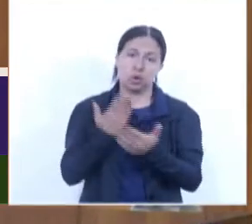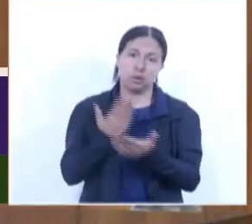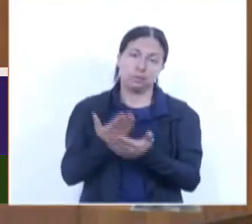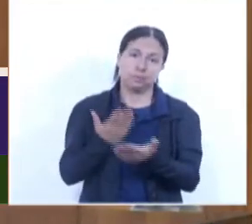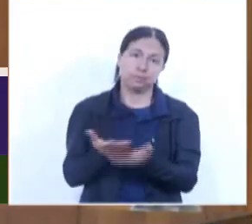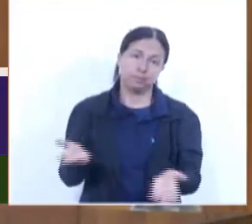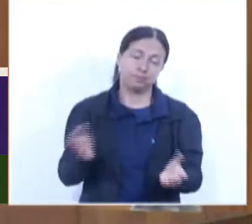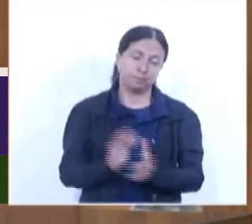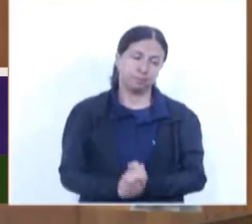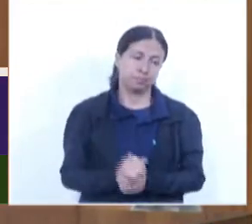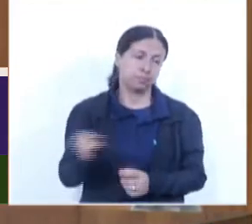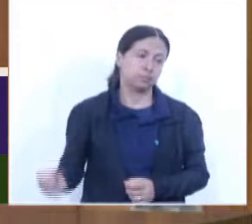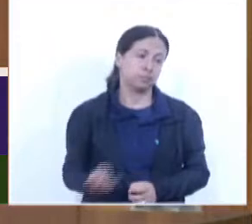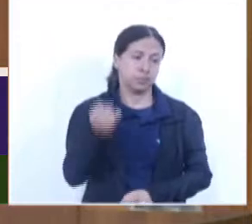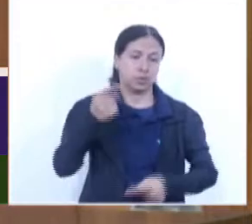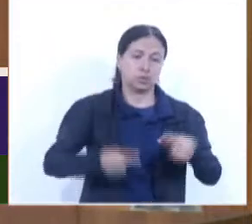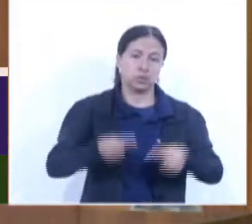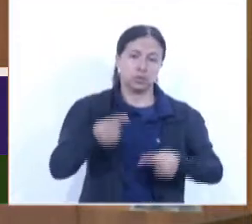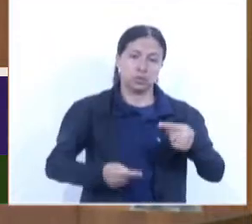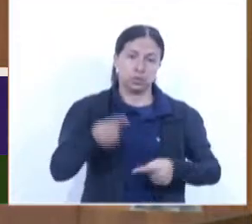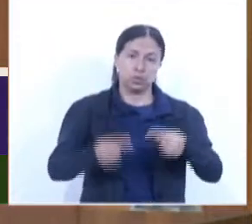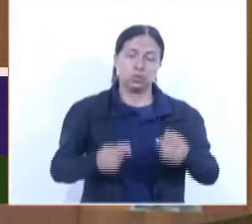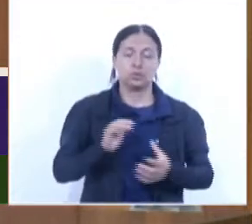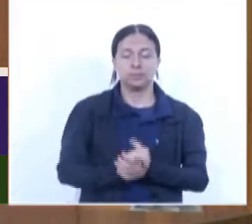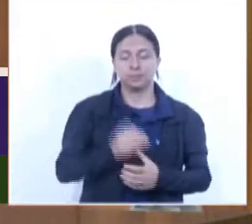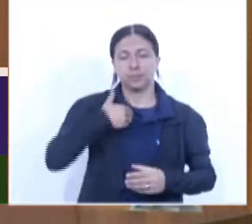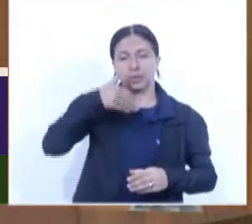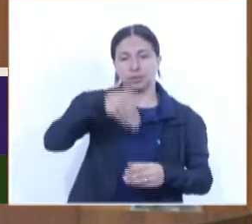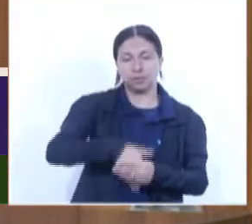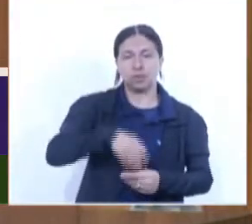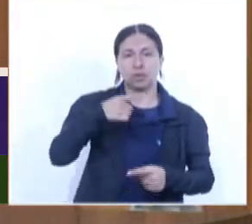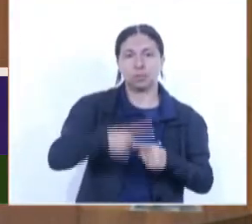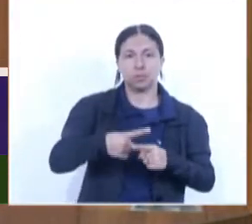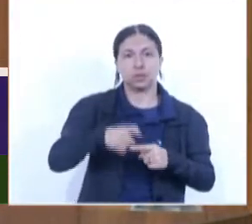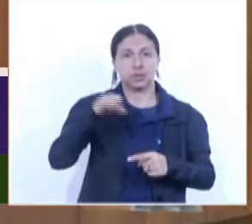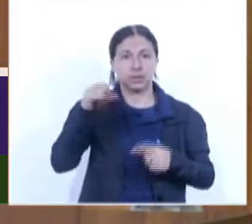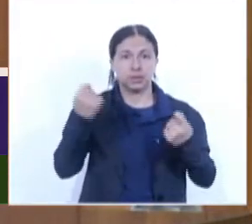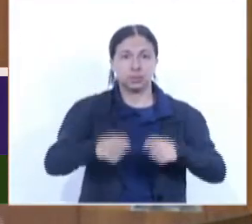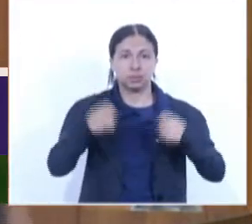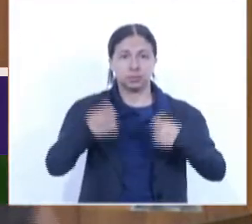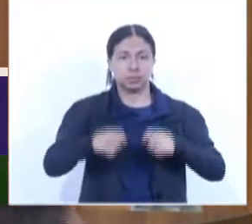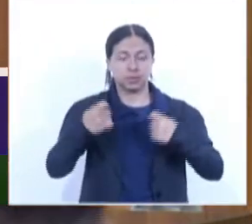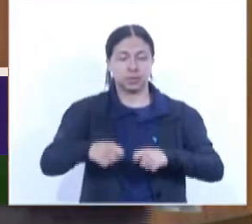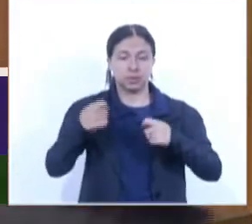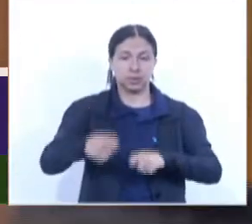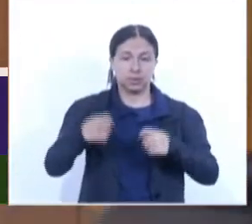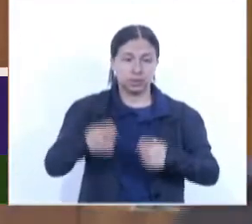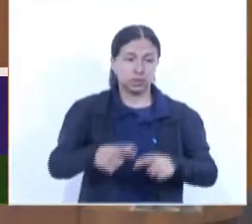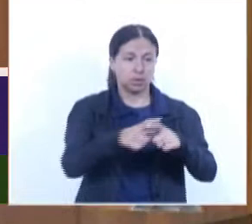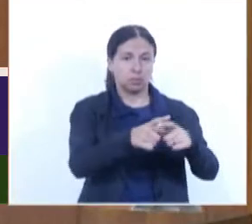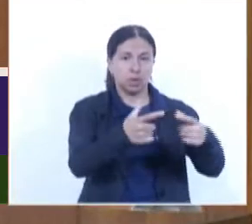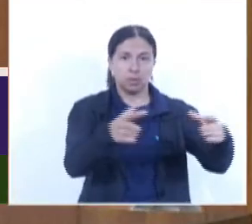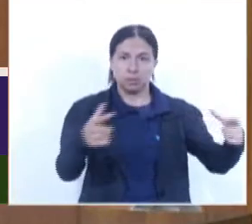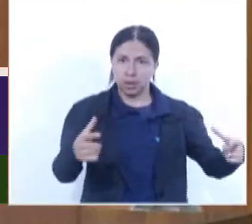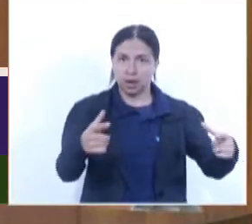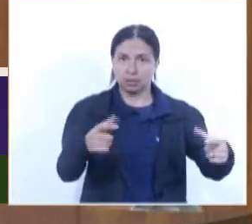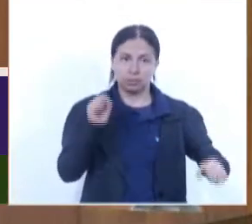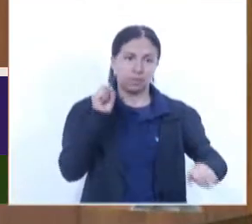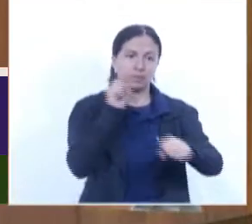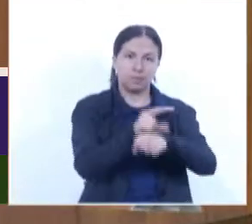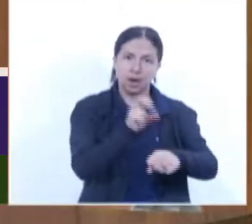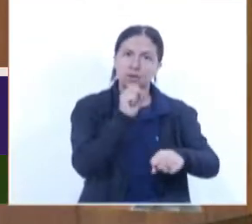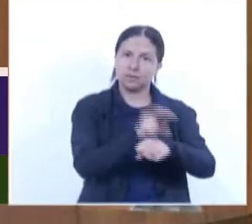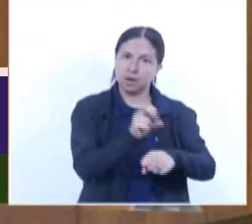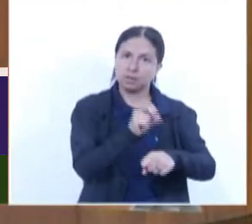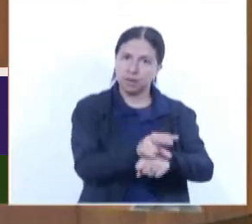voto porque se precisa aumentar o cargo se precisa colocar mais professores se precisa colocar